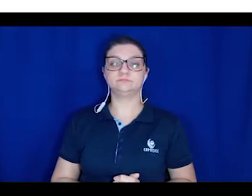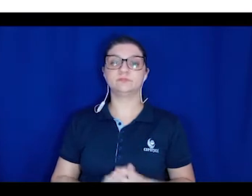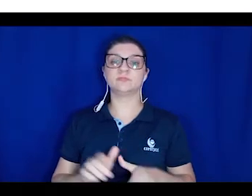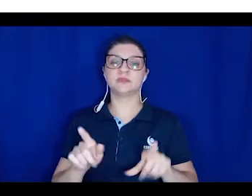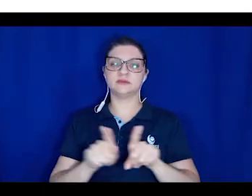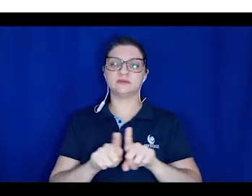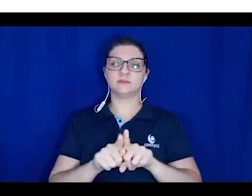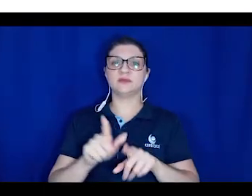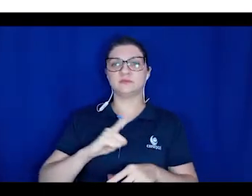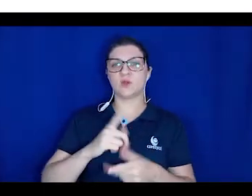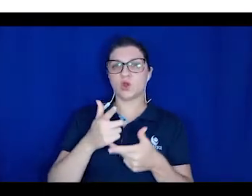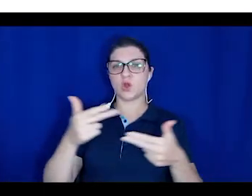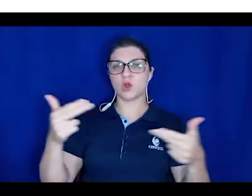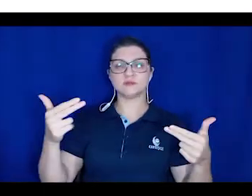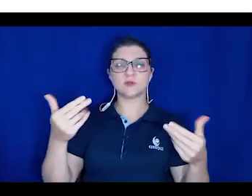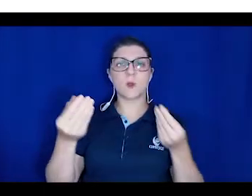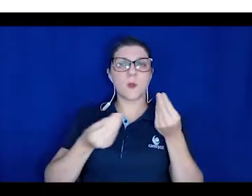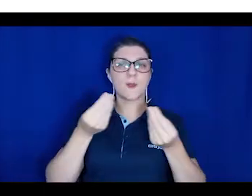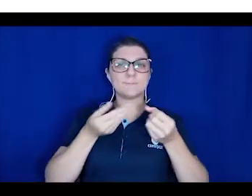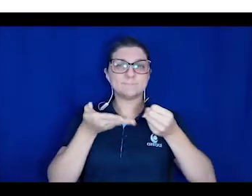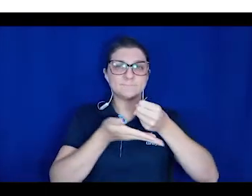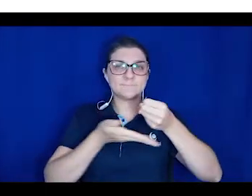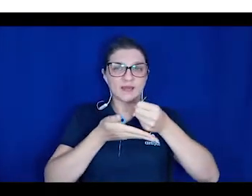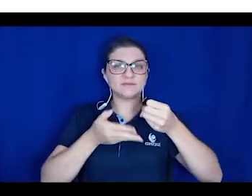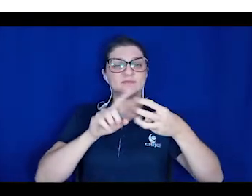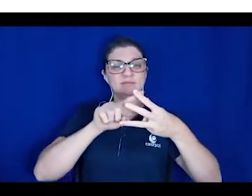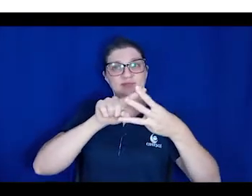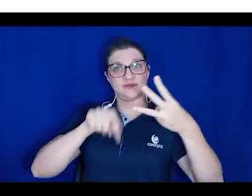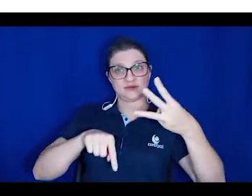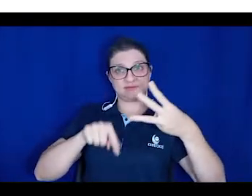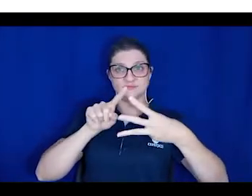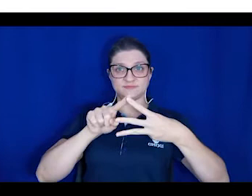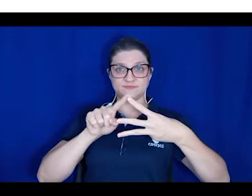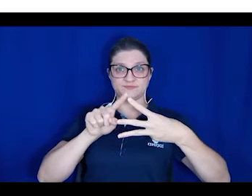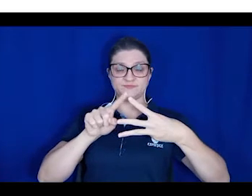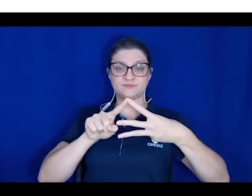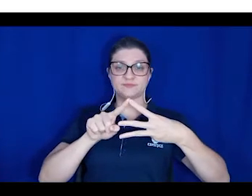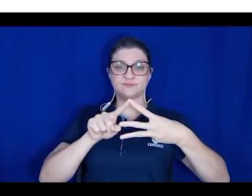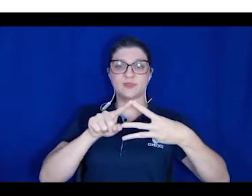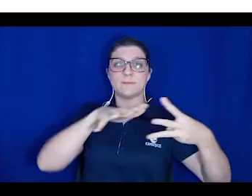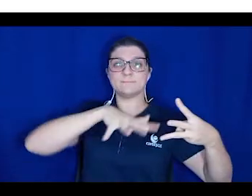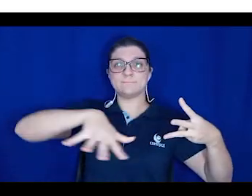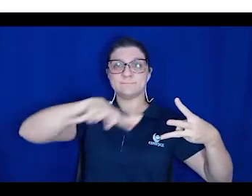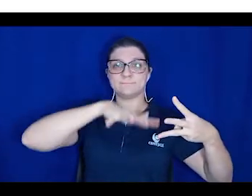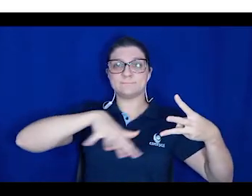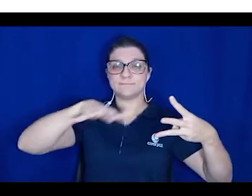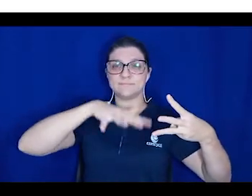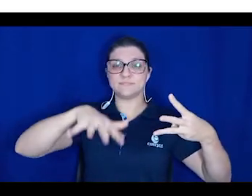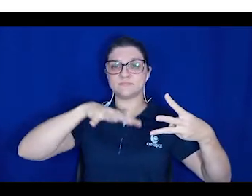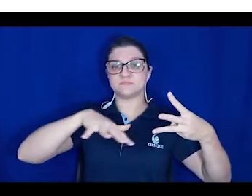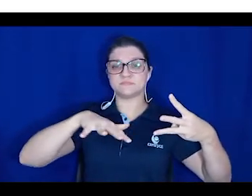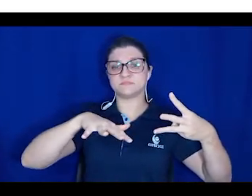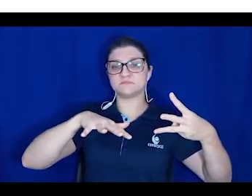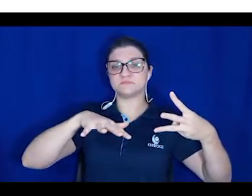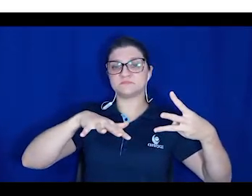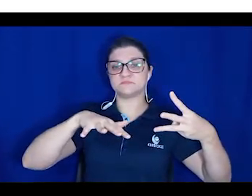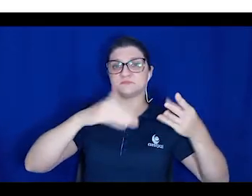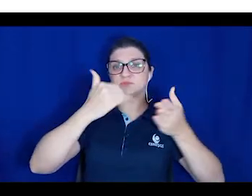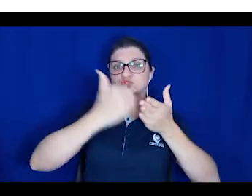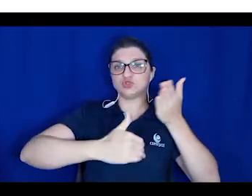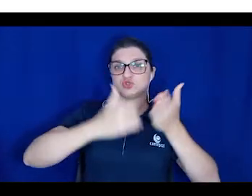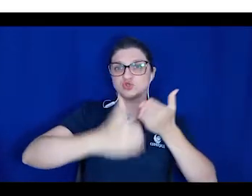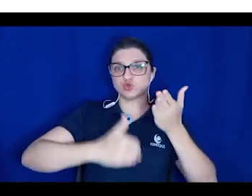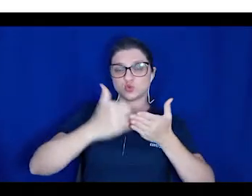E nós temos algumas premissas da análise técnica, que são três. A primeira, o mercado desconta tudo, ou